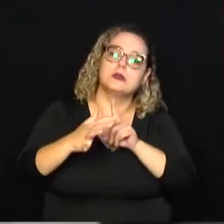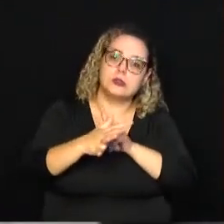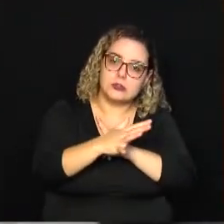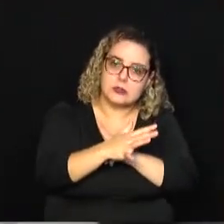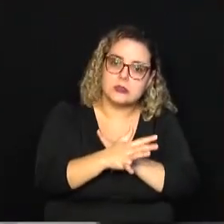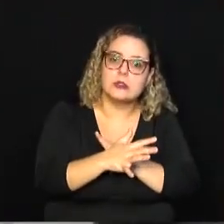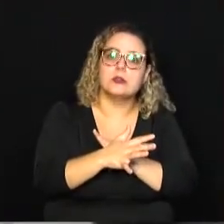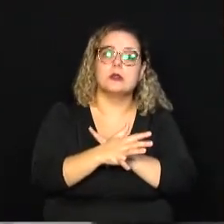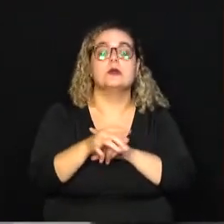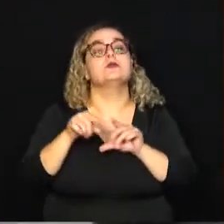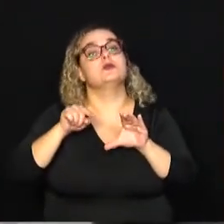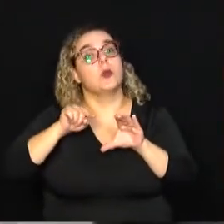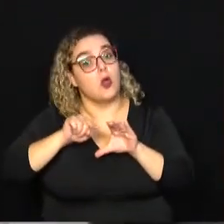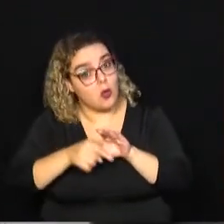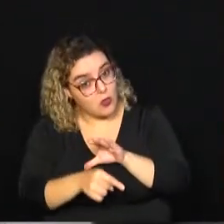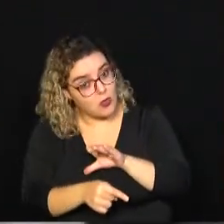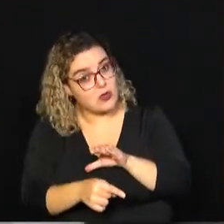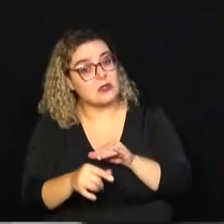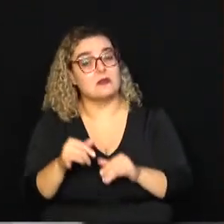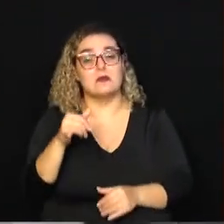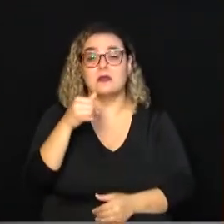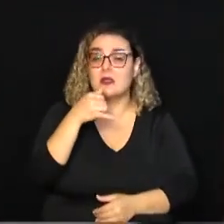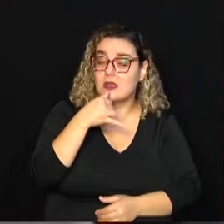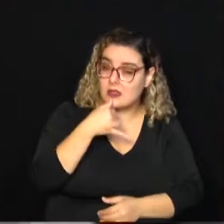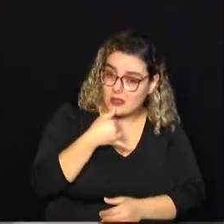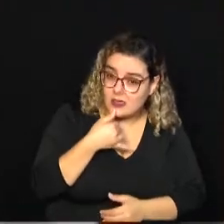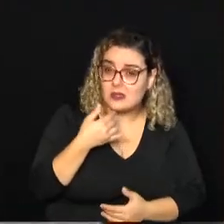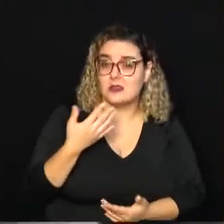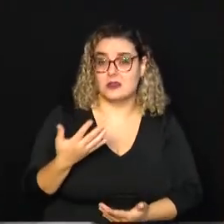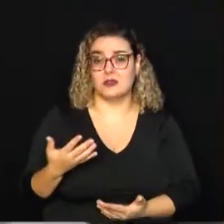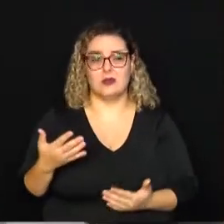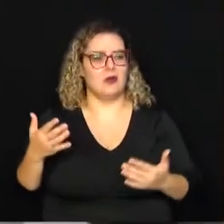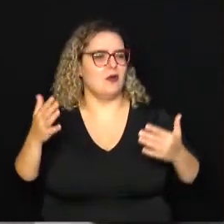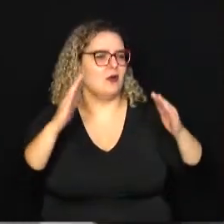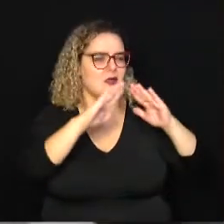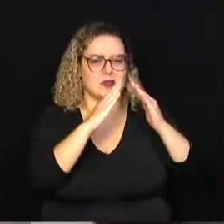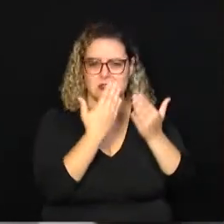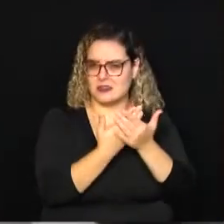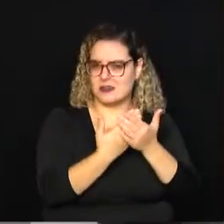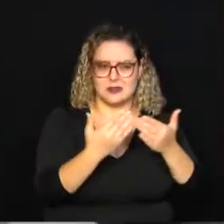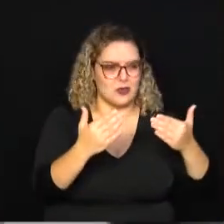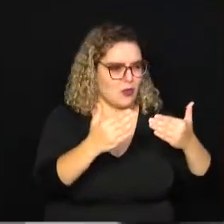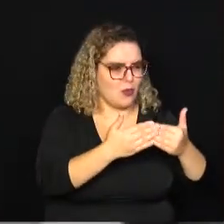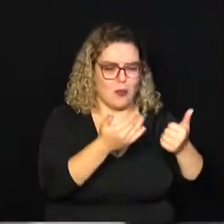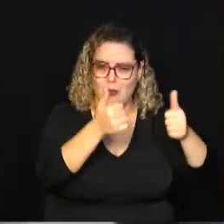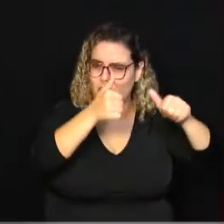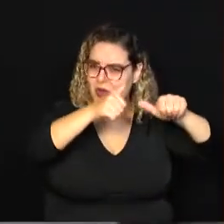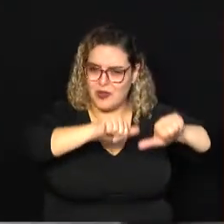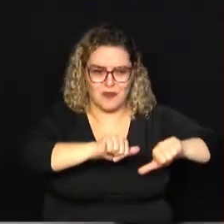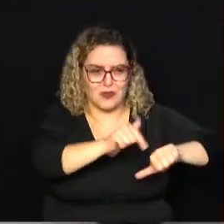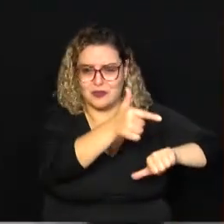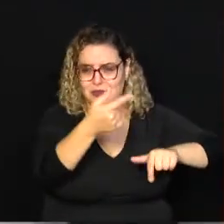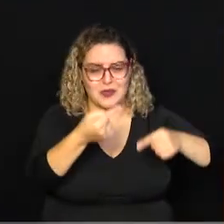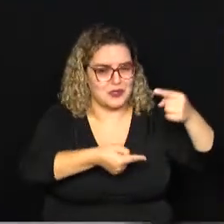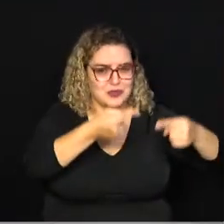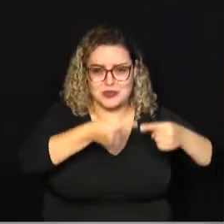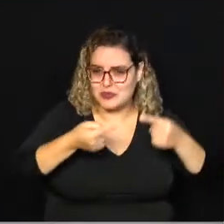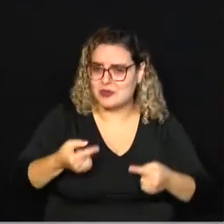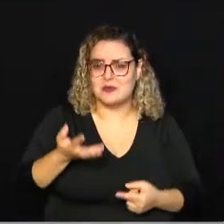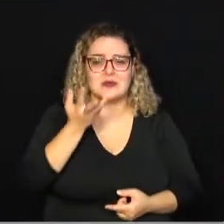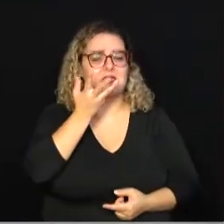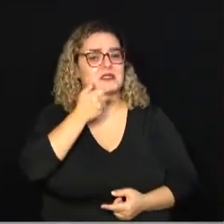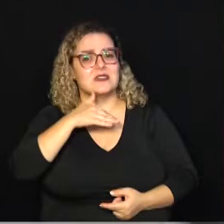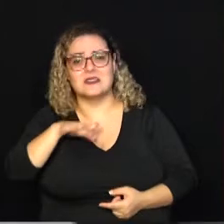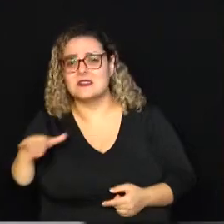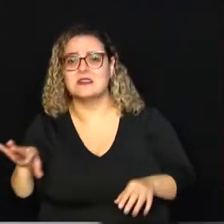são profundas, são dramáticas, né? O fechamento das escolas é um prejuízo indiscutível para as crianças, para